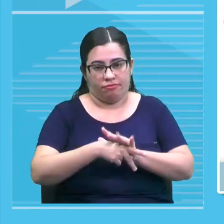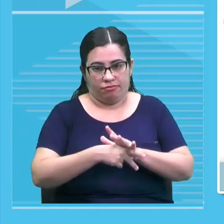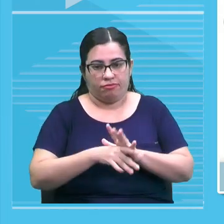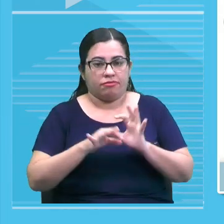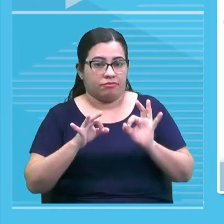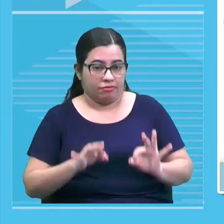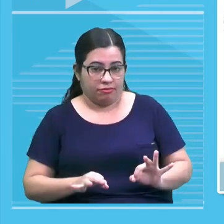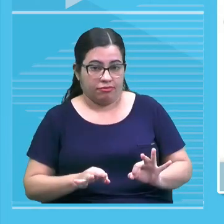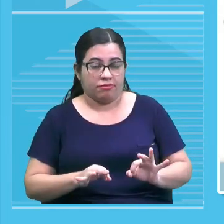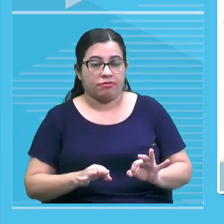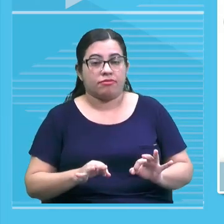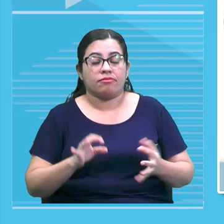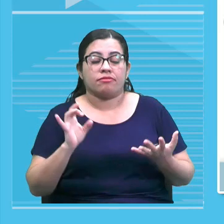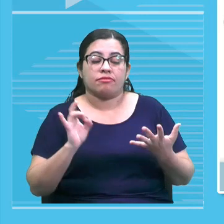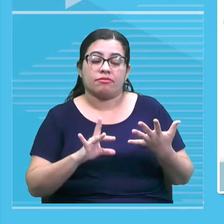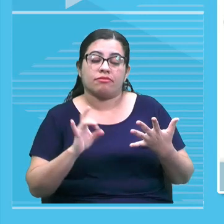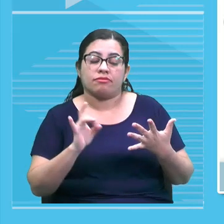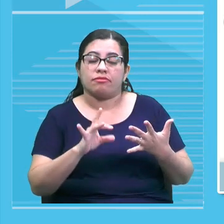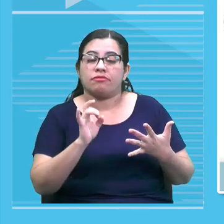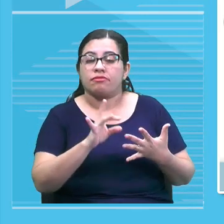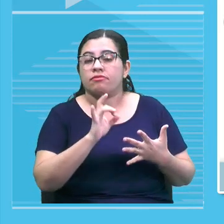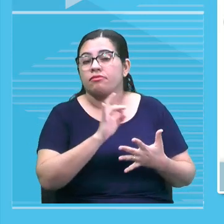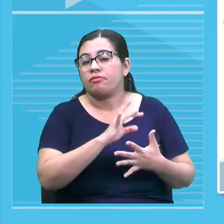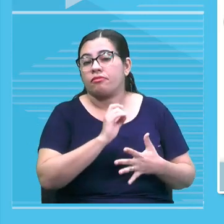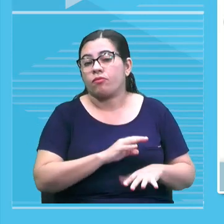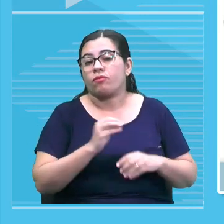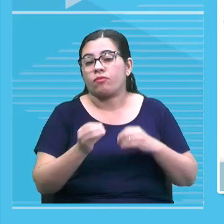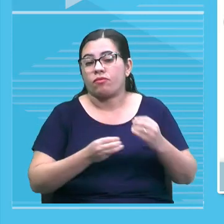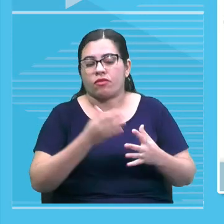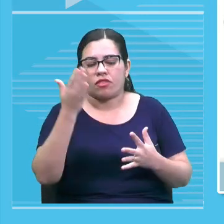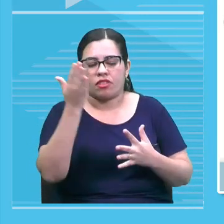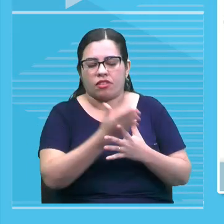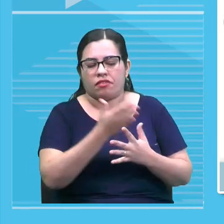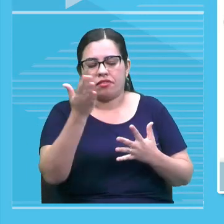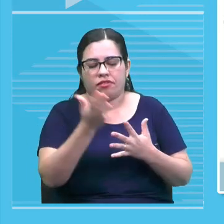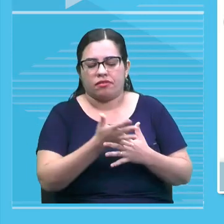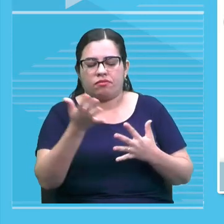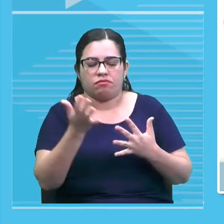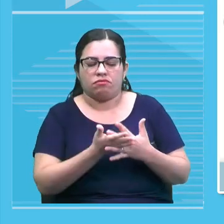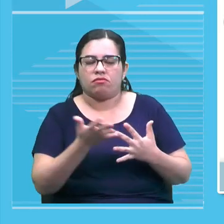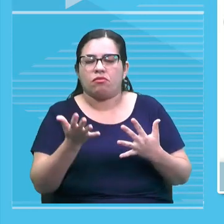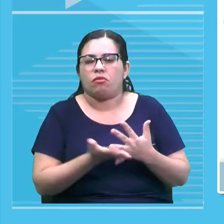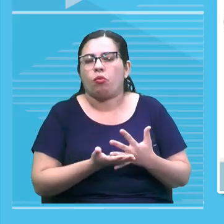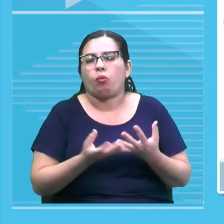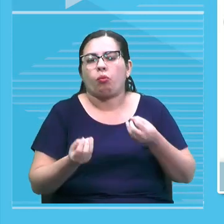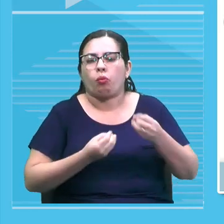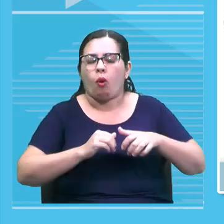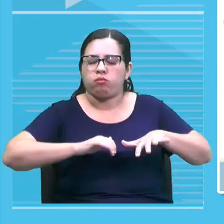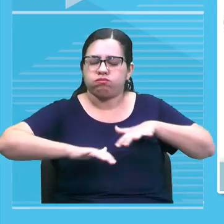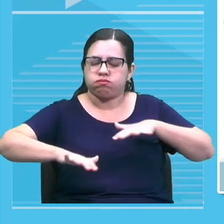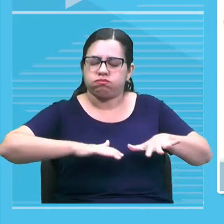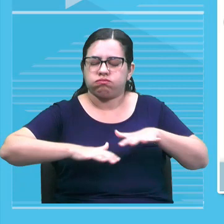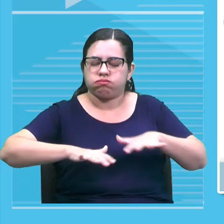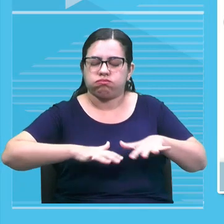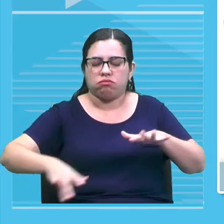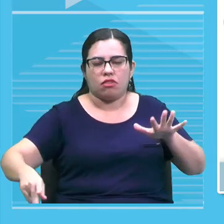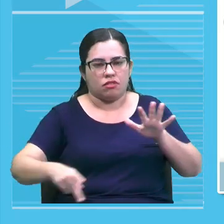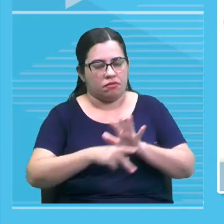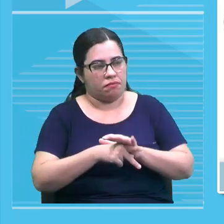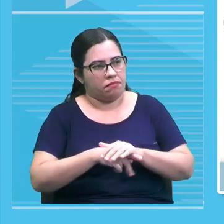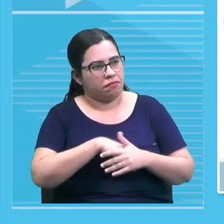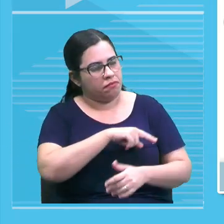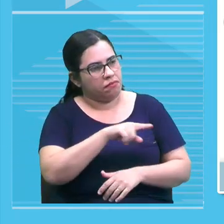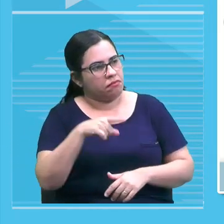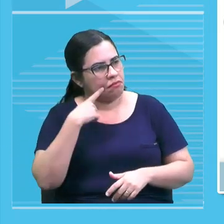cada faixa dessa é separada pela forma como uma onda Oscila você